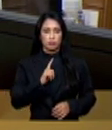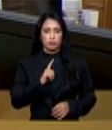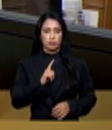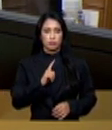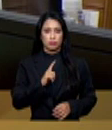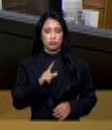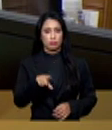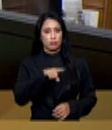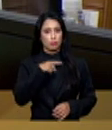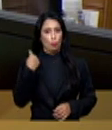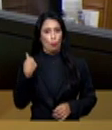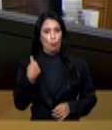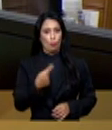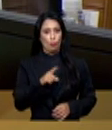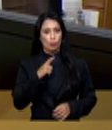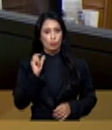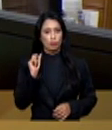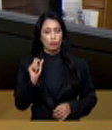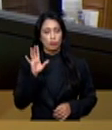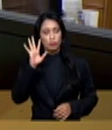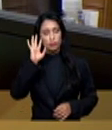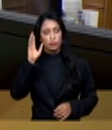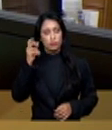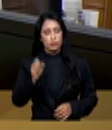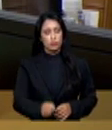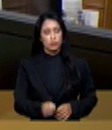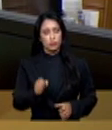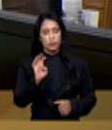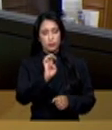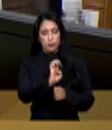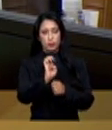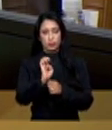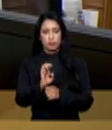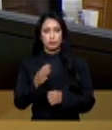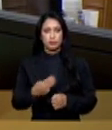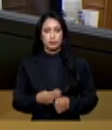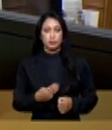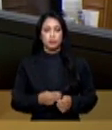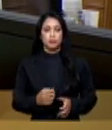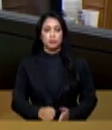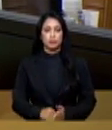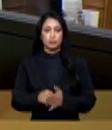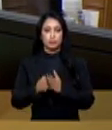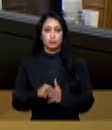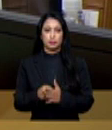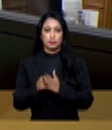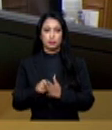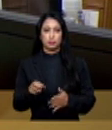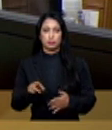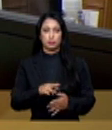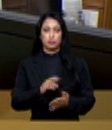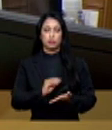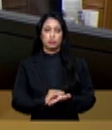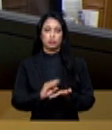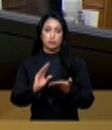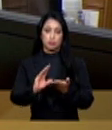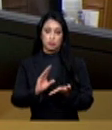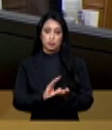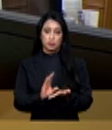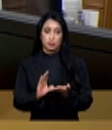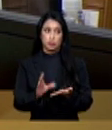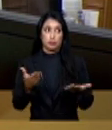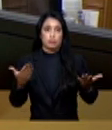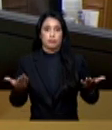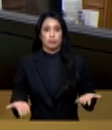estrangule a competência decisória de estados e municípios vedando acesso a recursos em meu